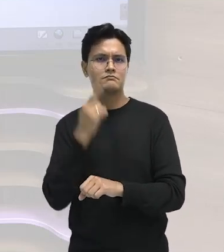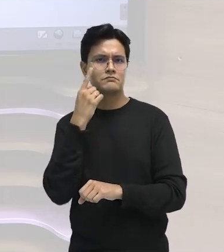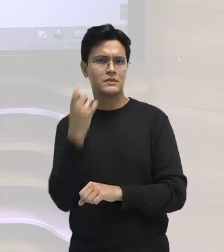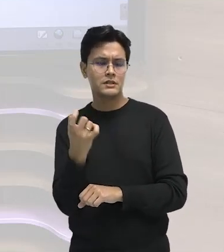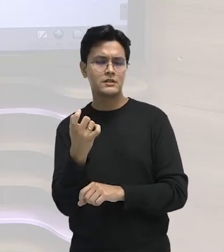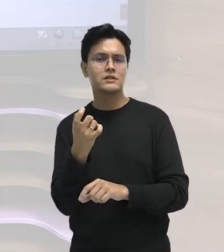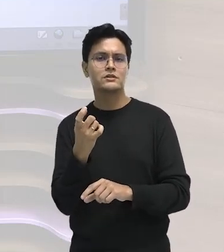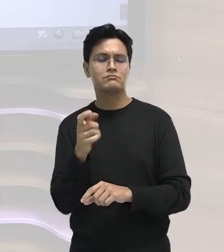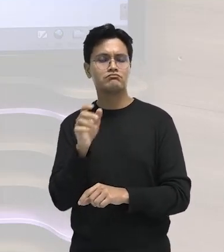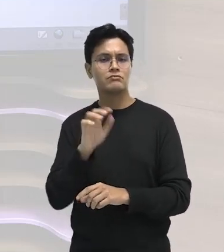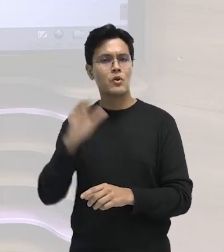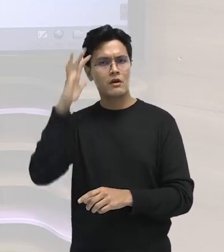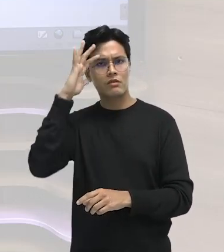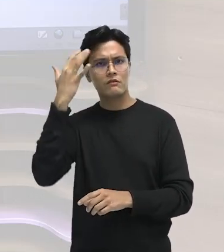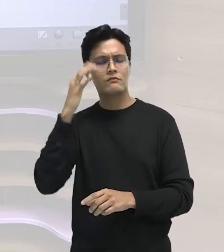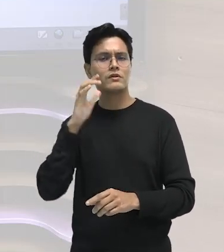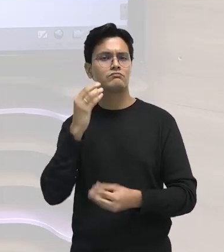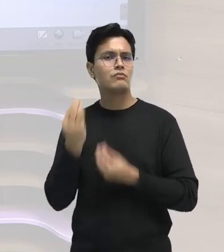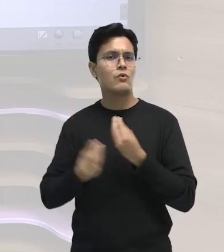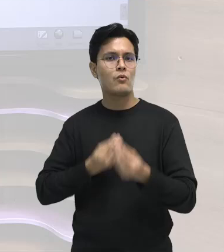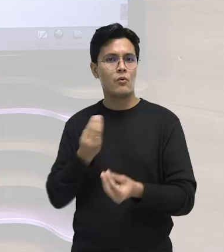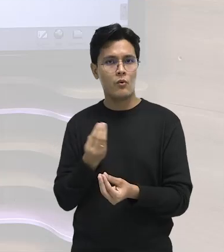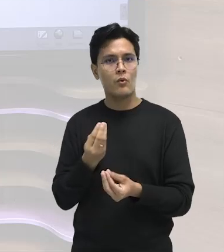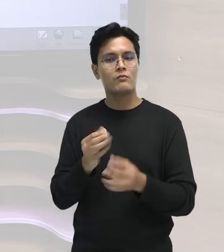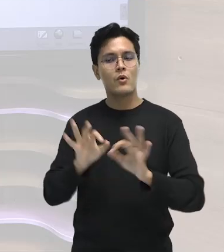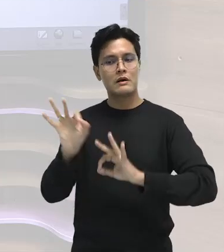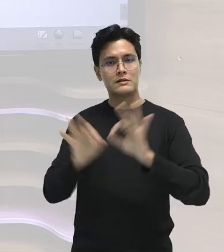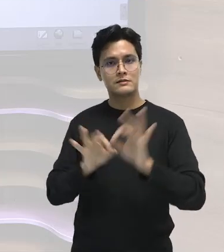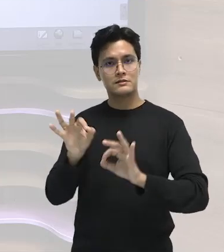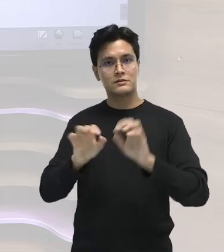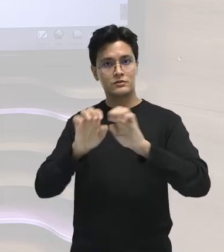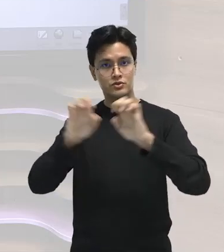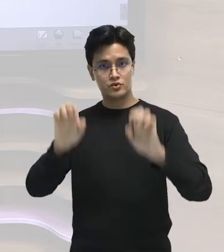da gente resolver esse probleminha é montando essa estrutura aqui,